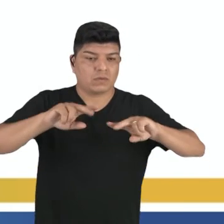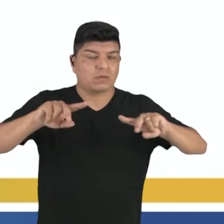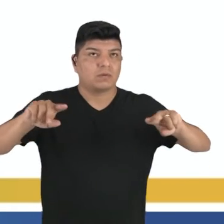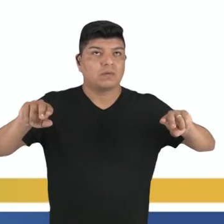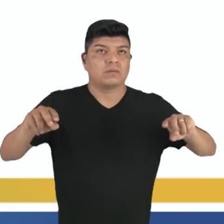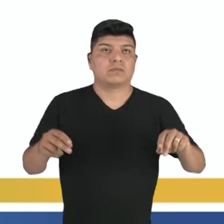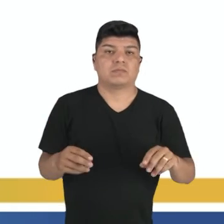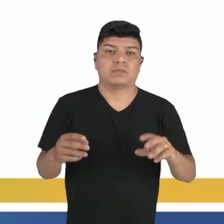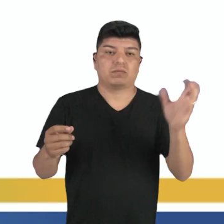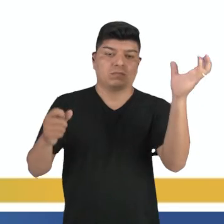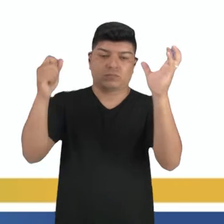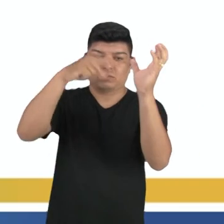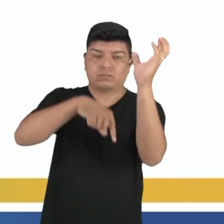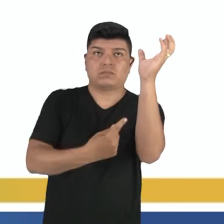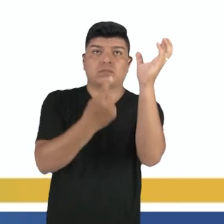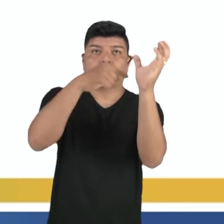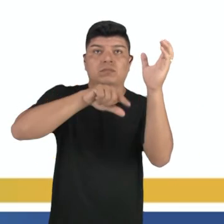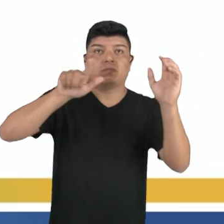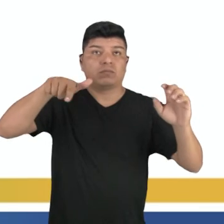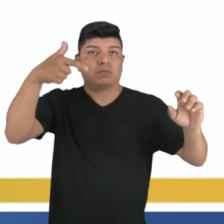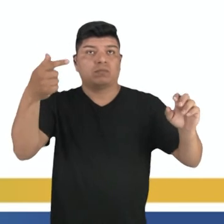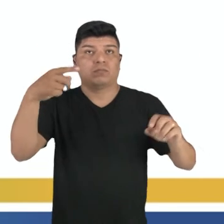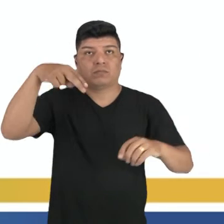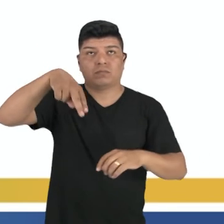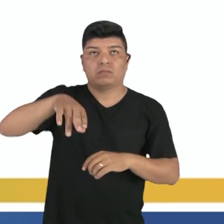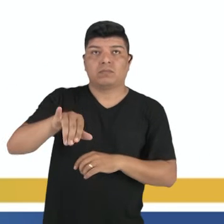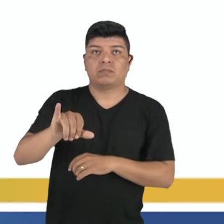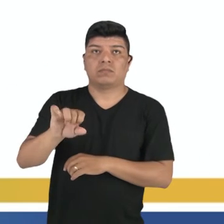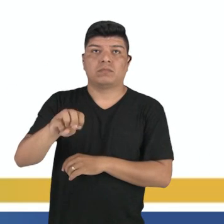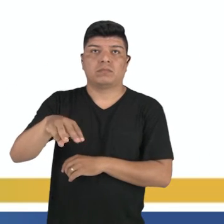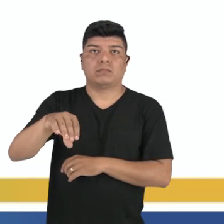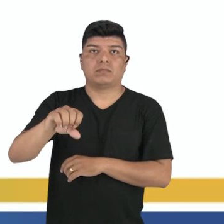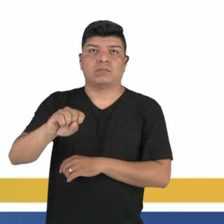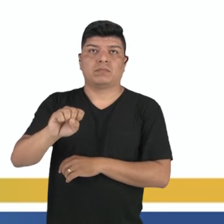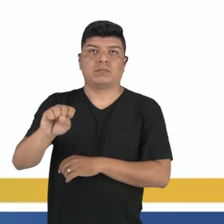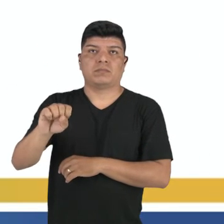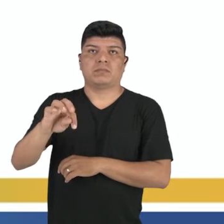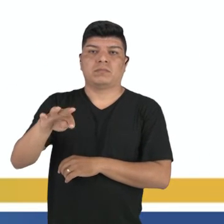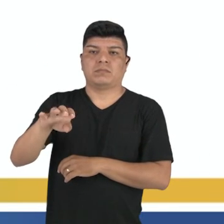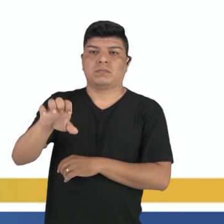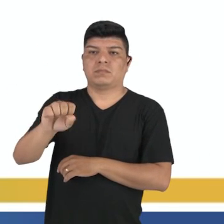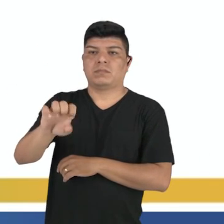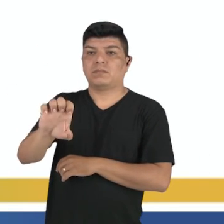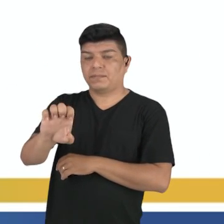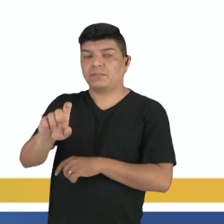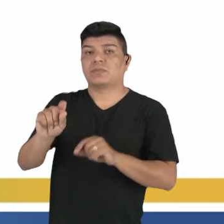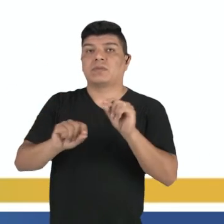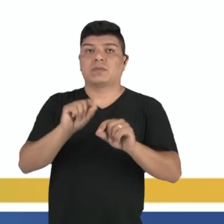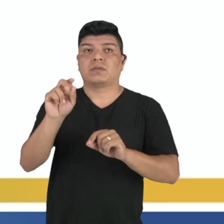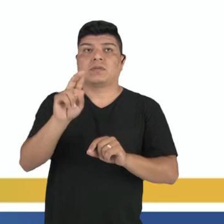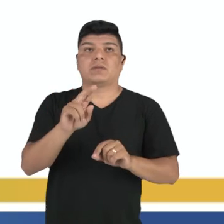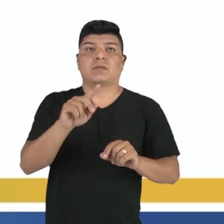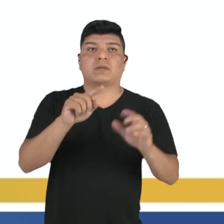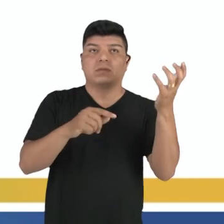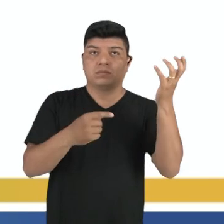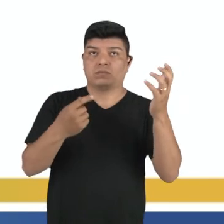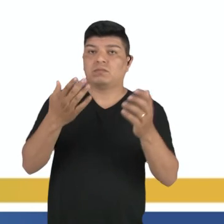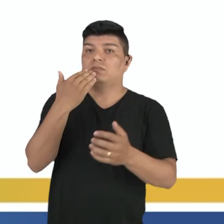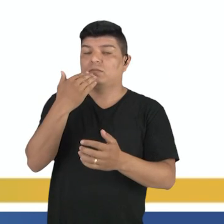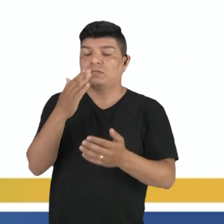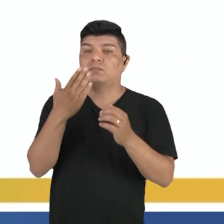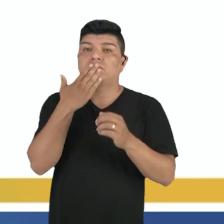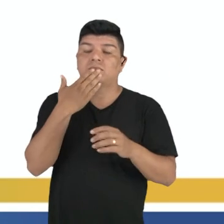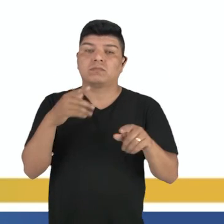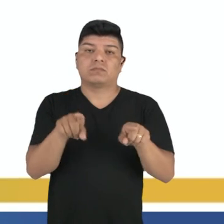diferença entre a fotossíntese a quimiossíntese São algumas né a fotossíntese e aqui mas entre servem para produzir açúcares